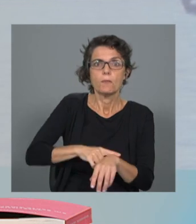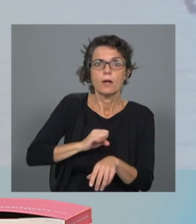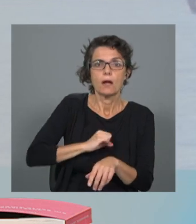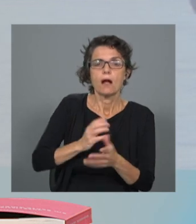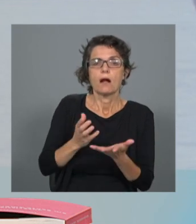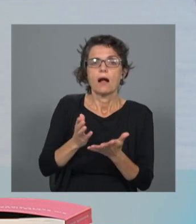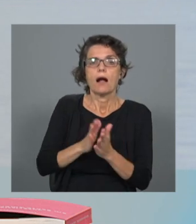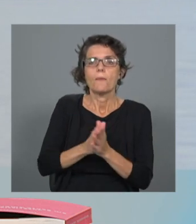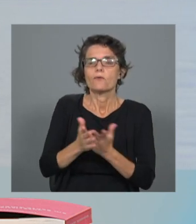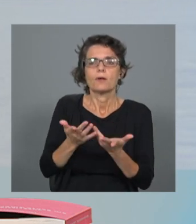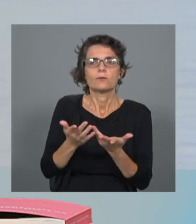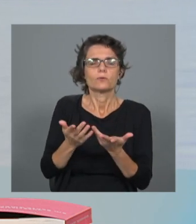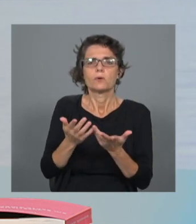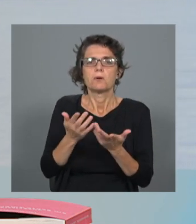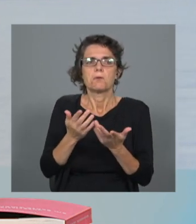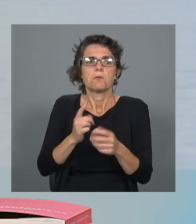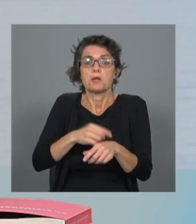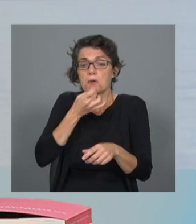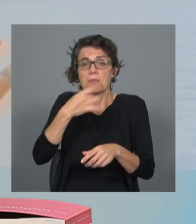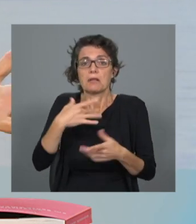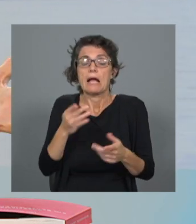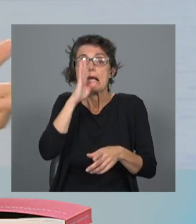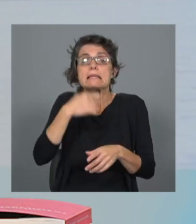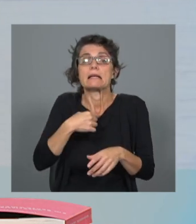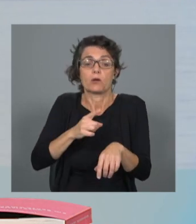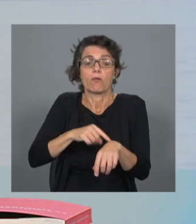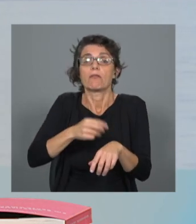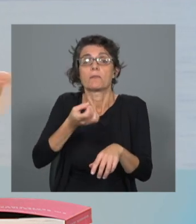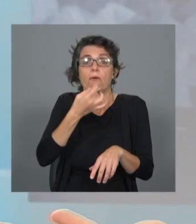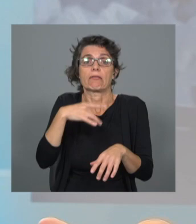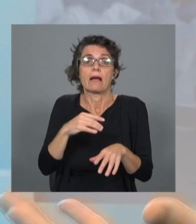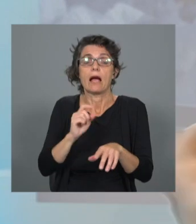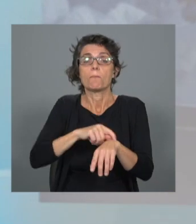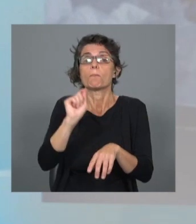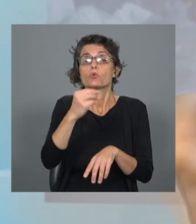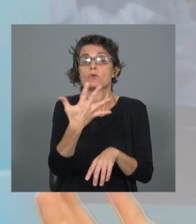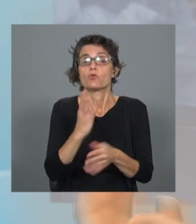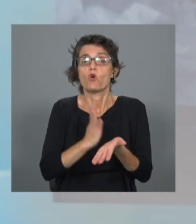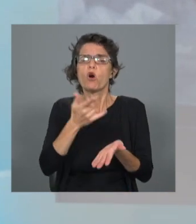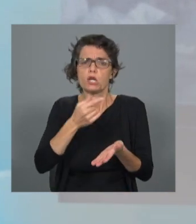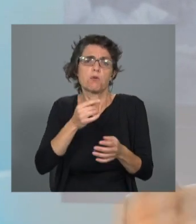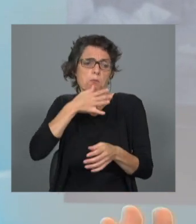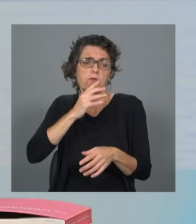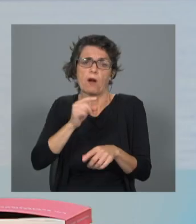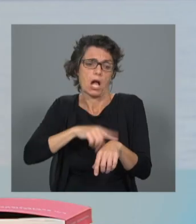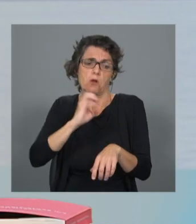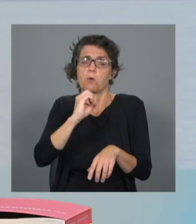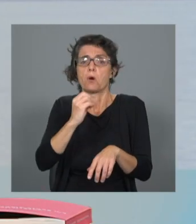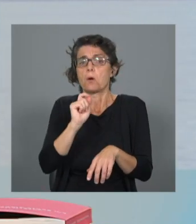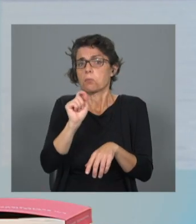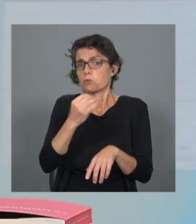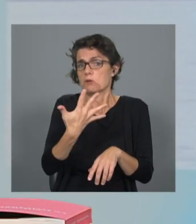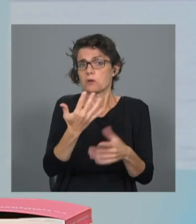as temáticas. Se tenho 5 minutos, falo 5 minutos. Se tenho 1 hora, falo 1 hora. E por isso estas formações são exatamente